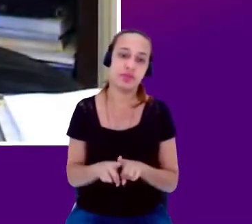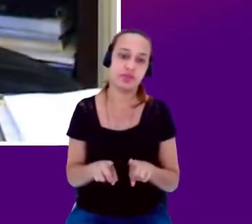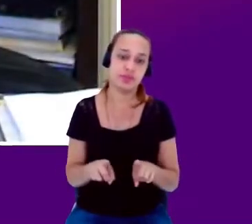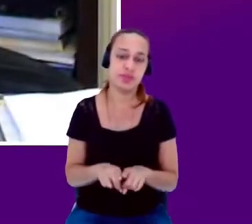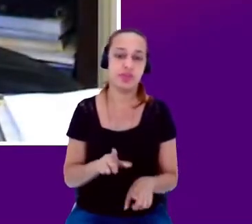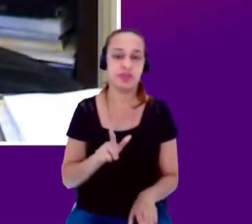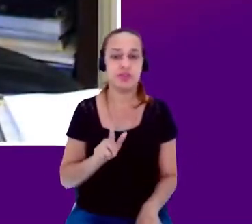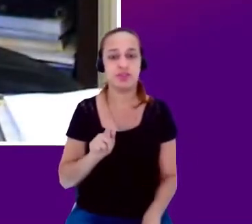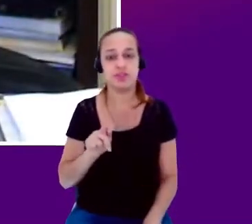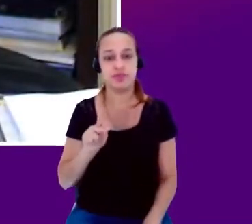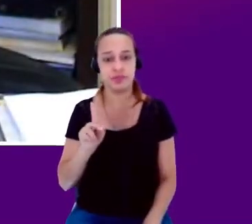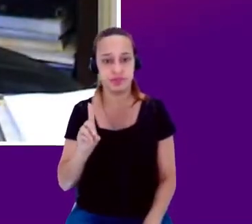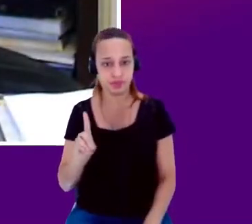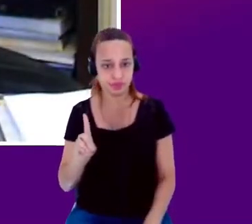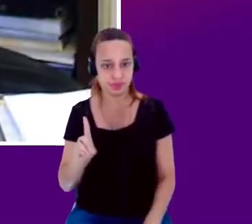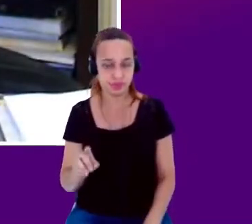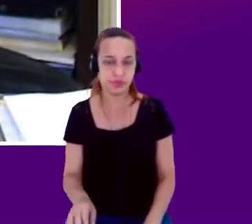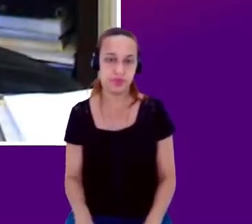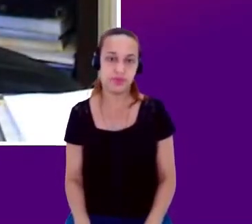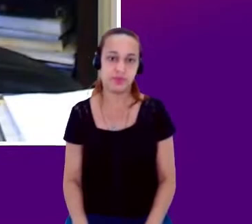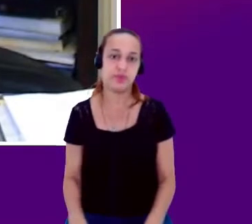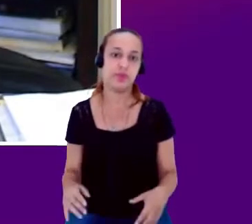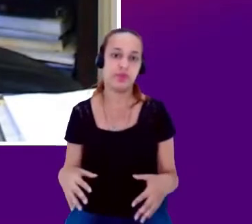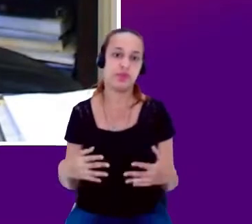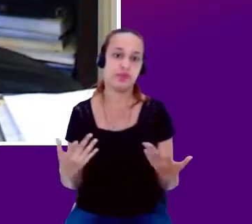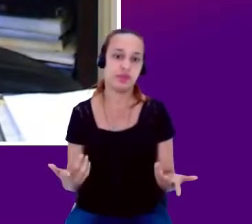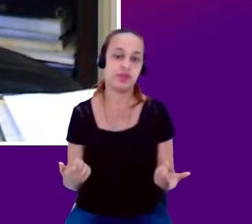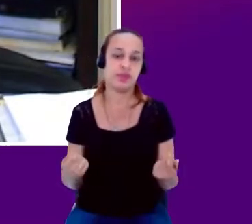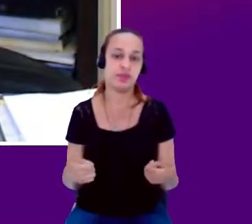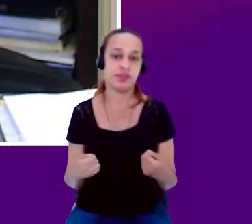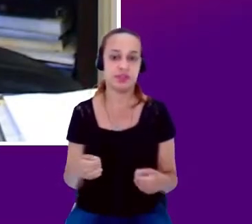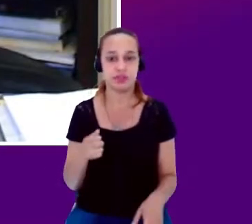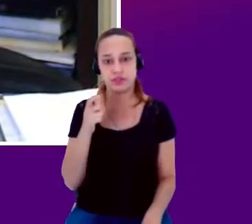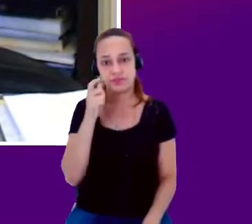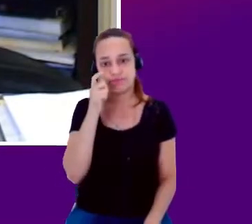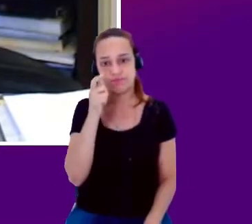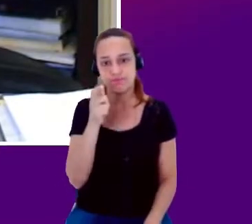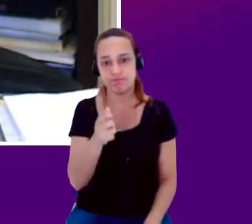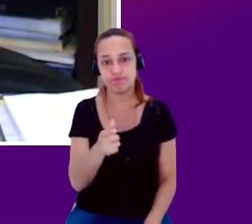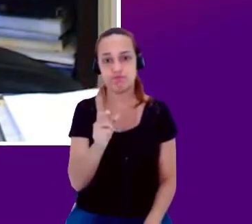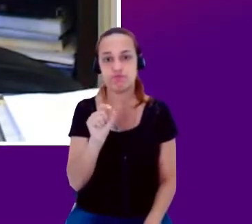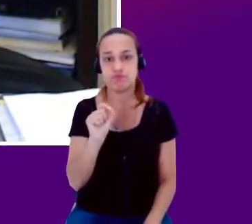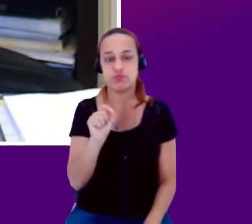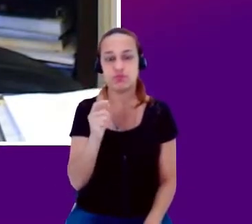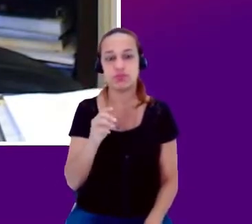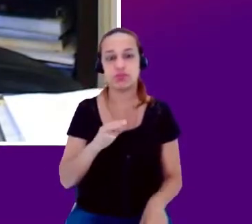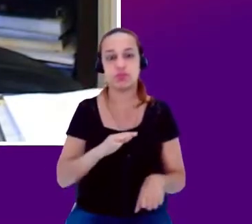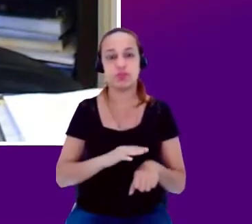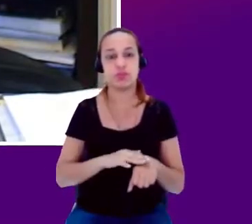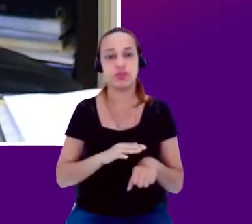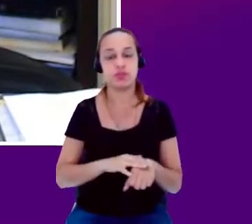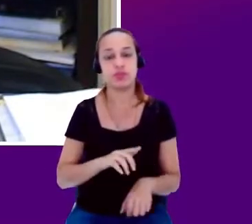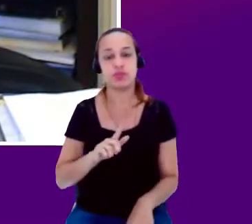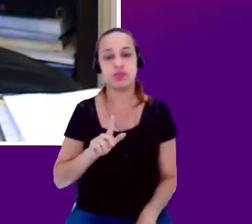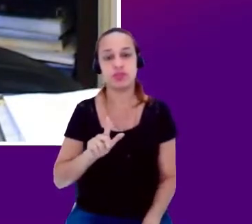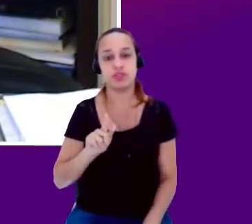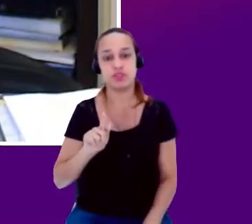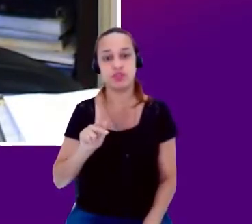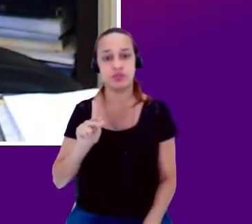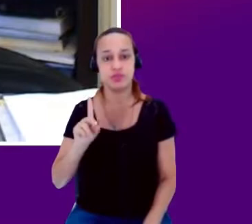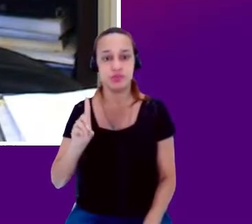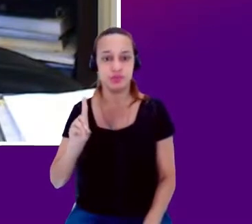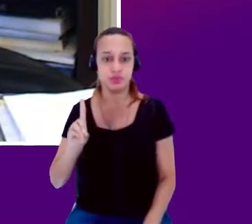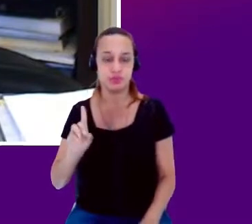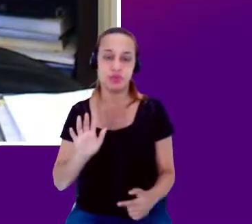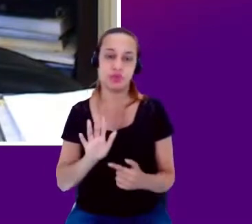LGPD. Nós temos que levar em conta que a própria LGPD ela traz um